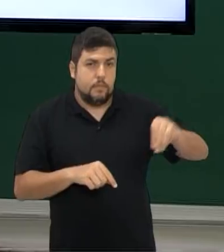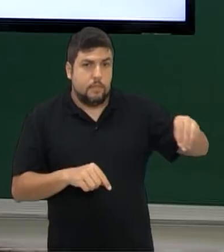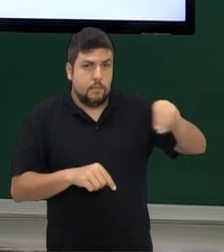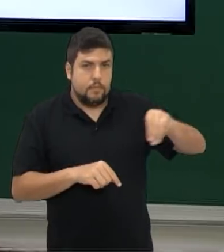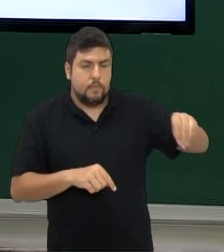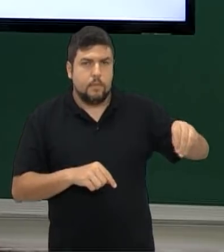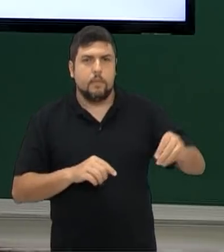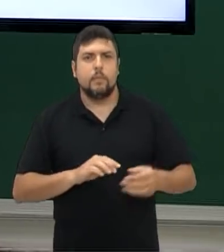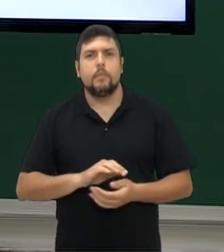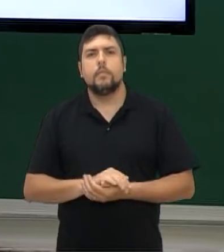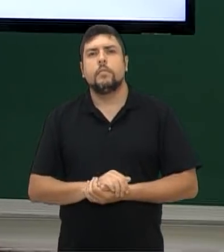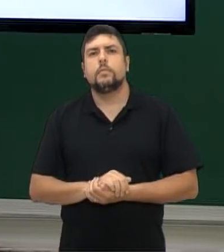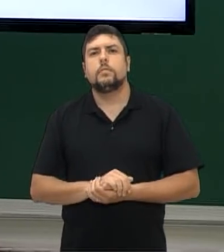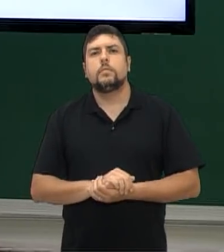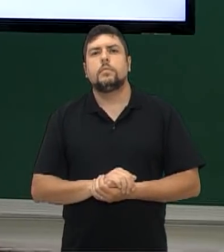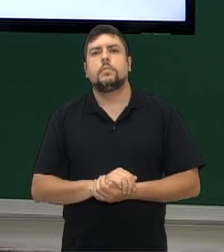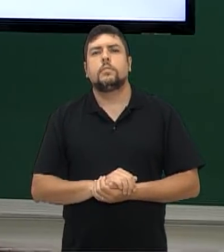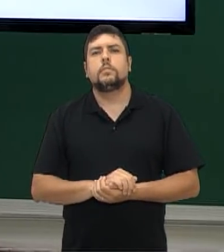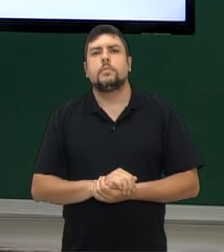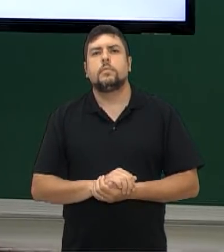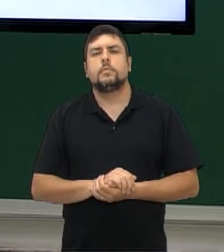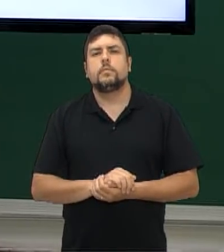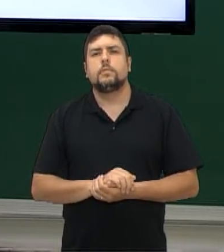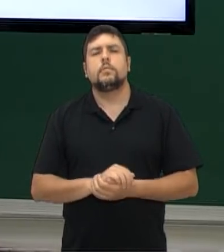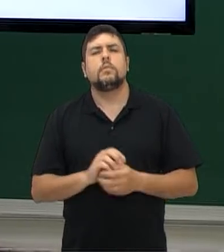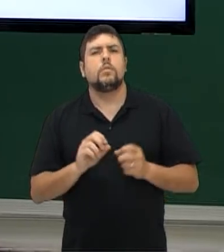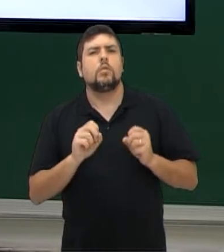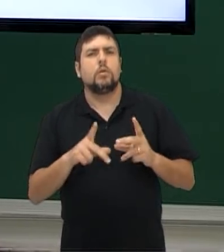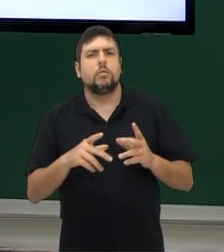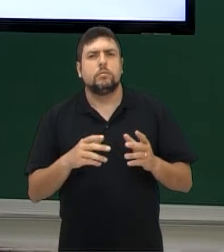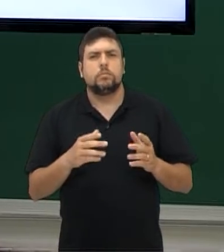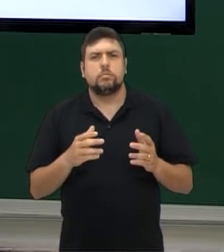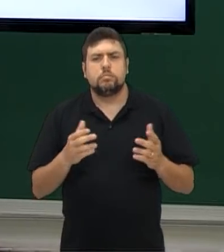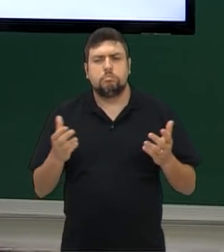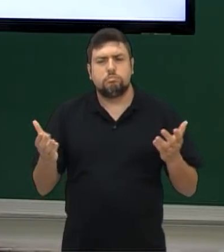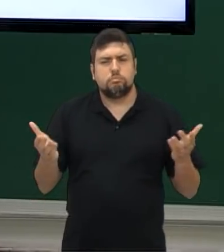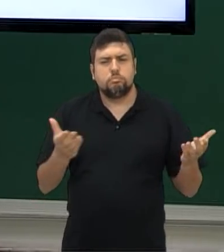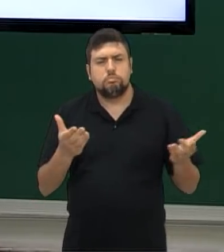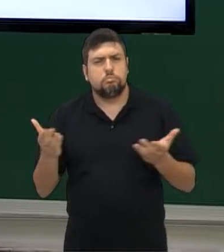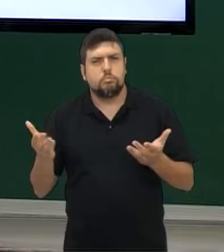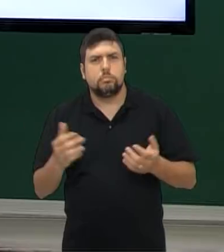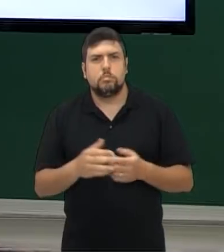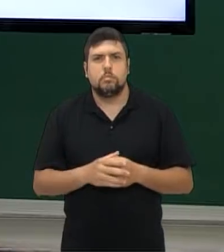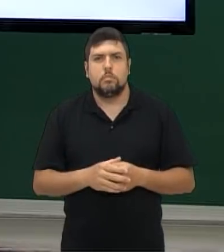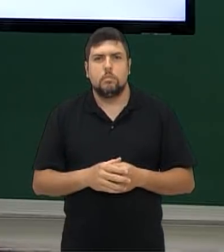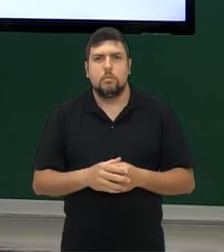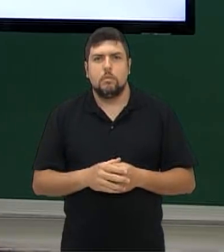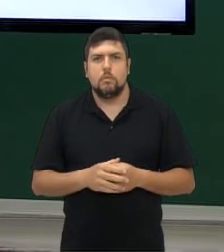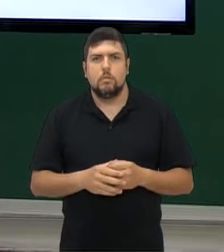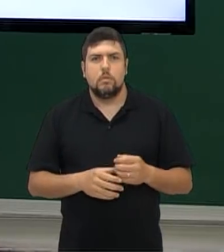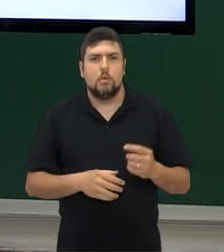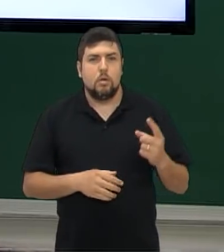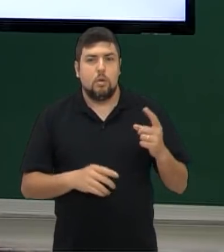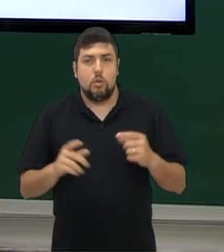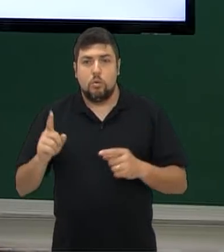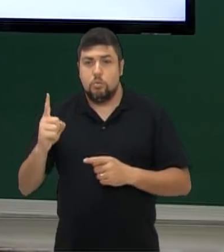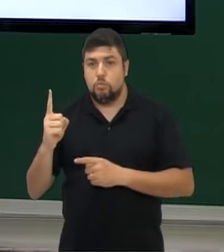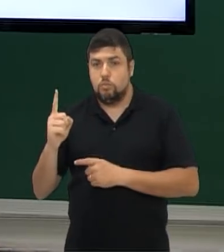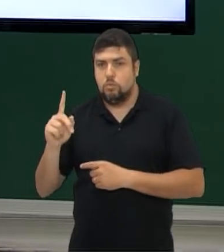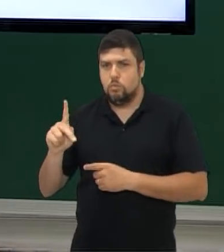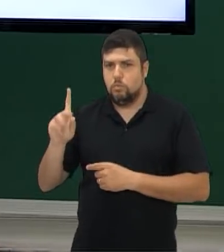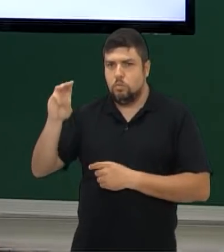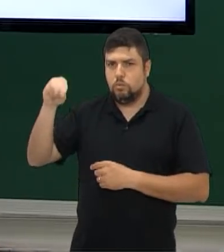bem. E qual a relação que tem entre eles? Vamos lá. 1 quilômetro equivale a